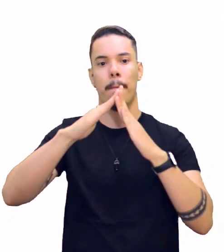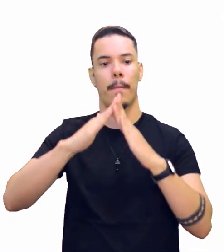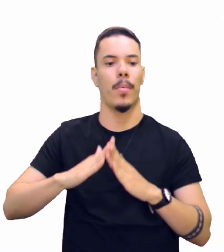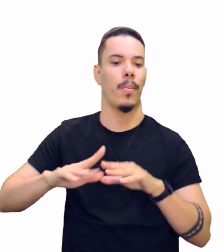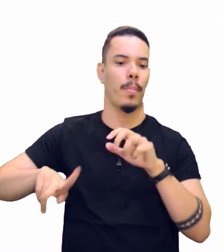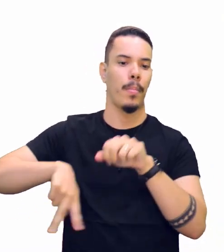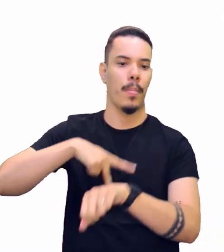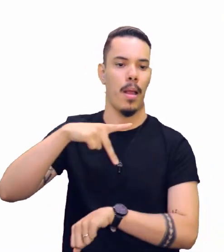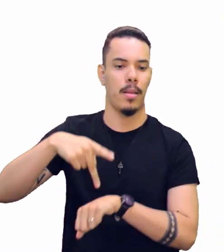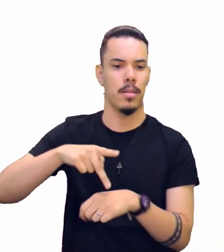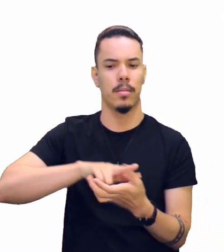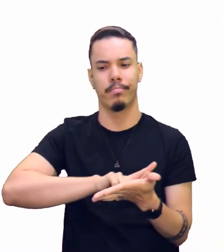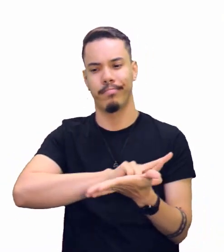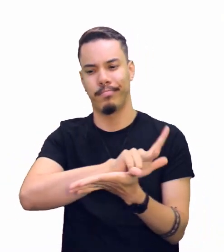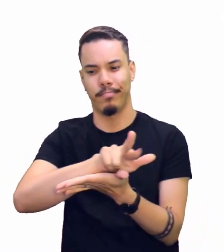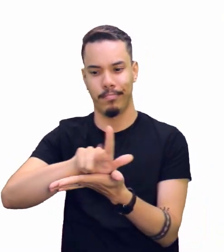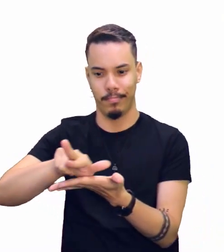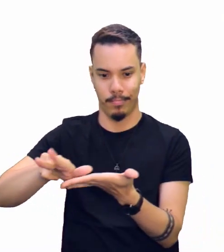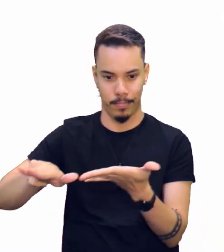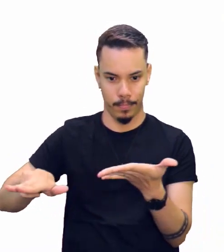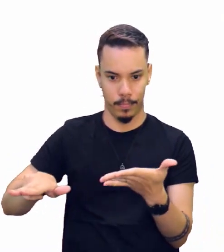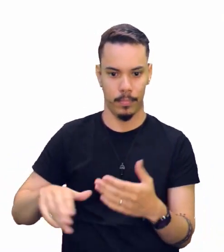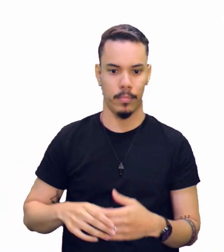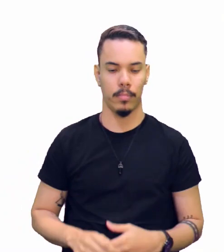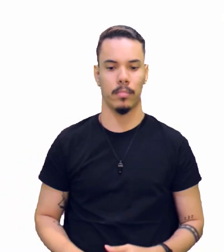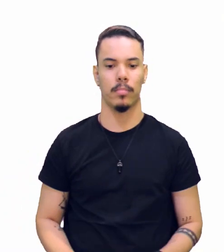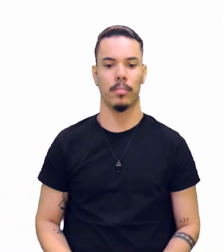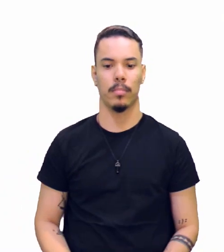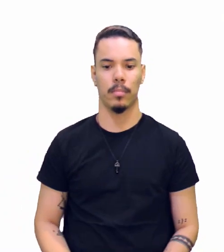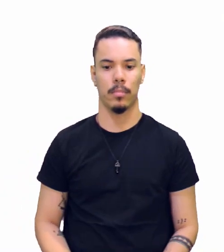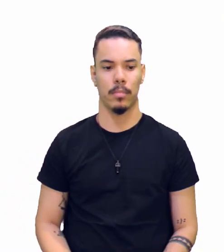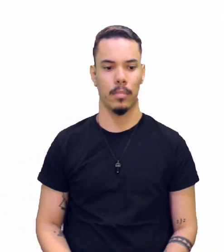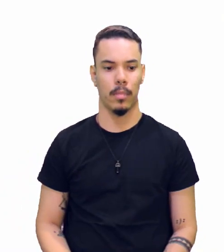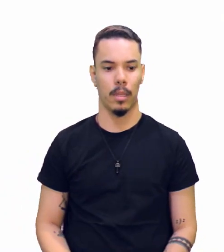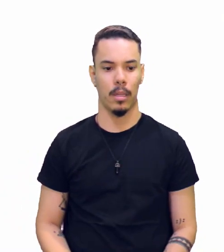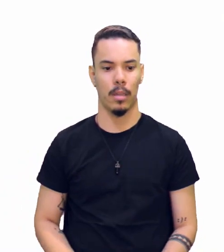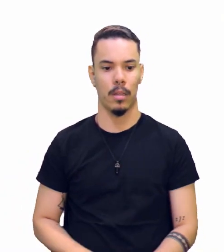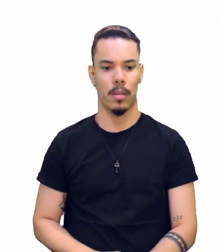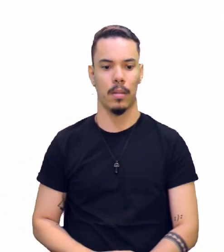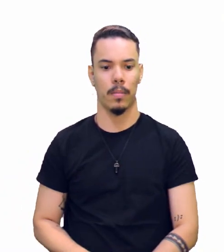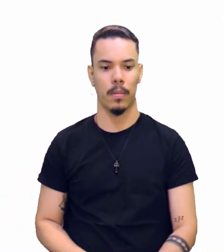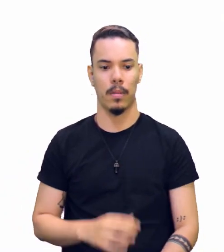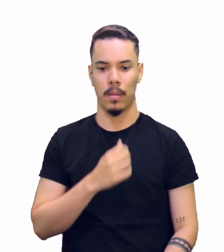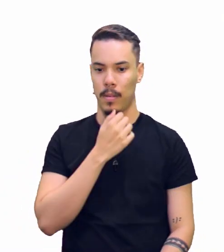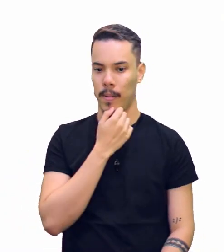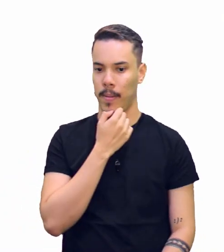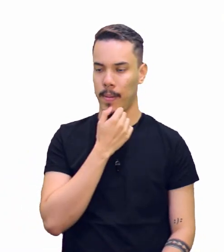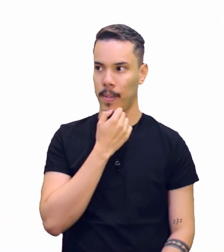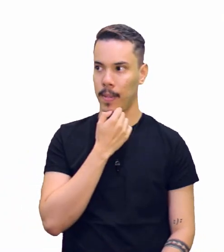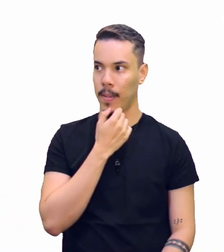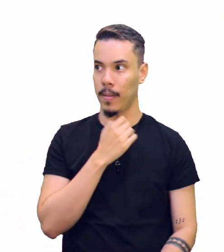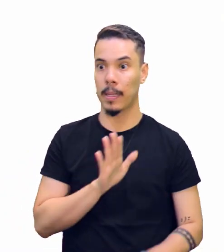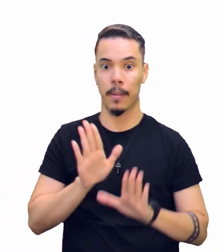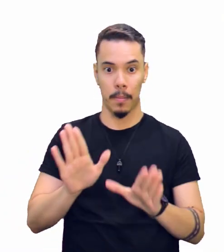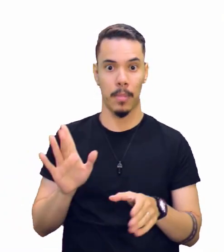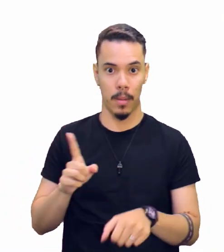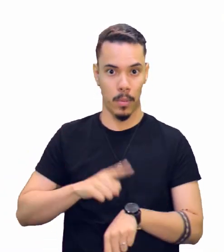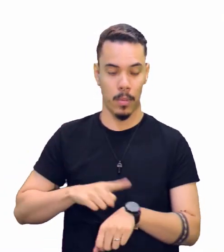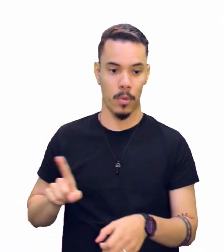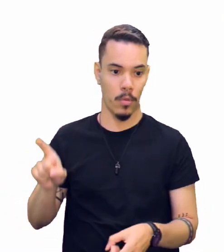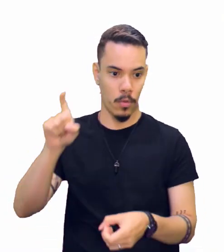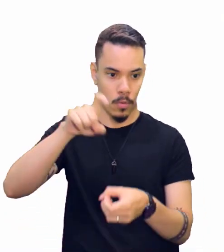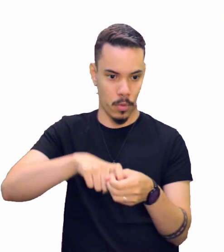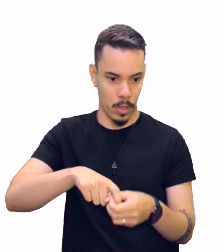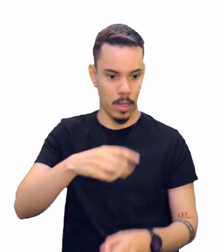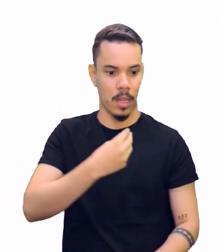países countries but Since I return to live with my family mas desde que eu retornei a